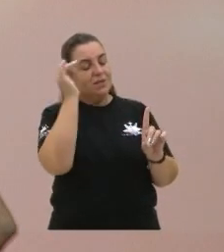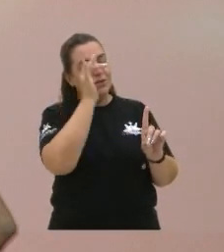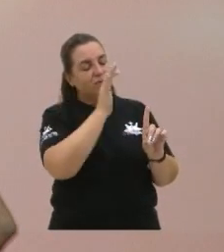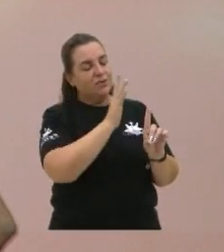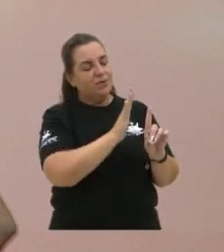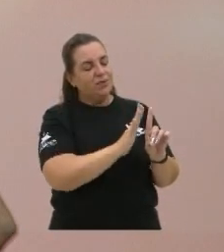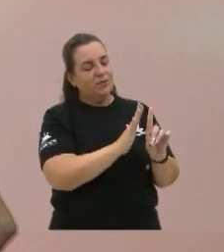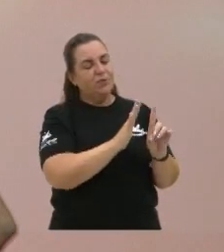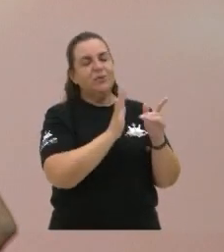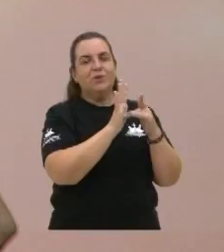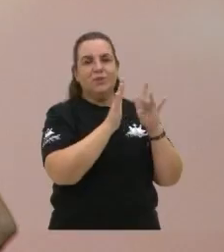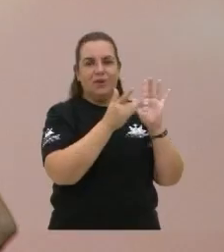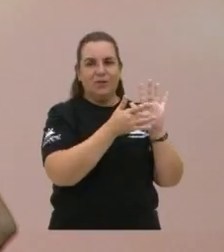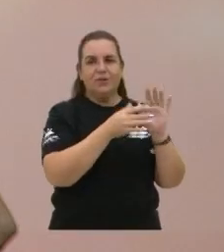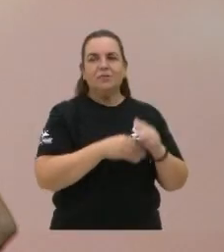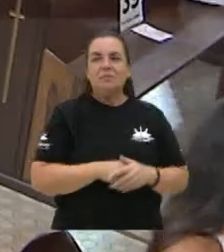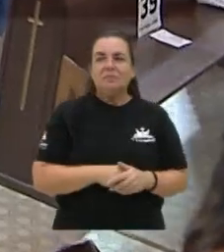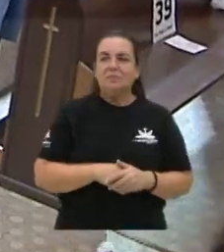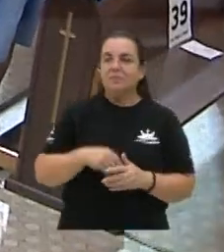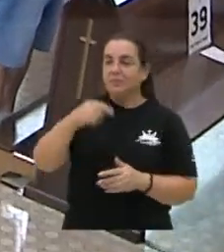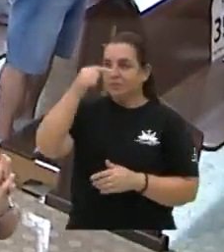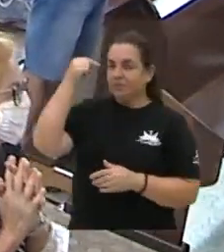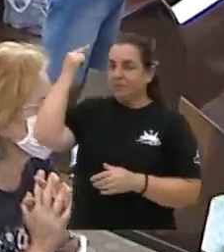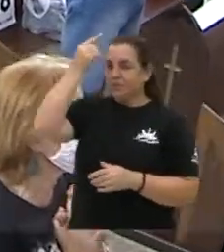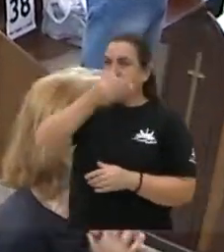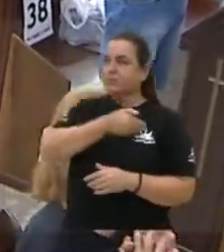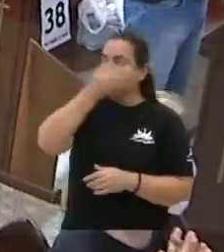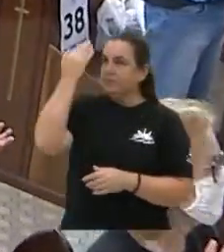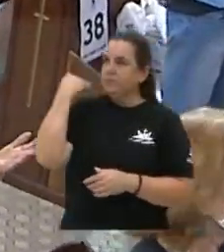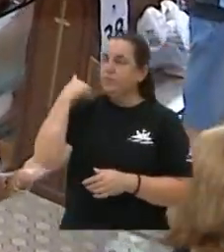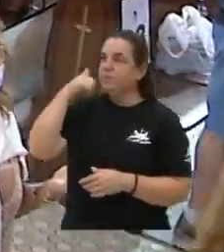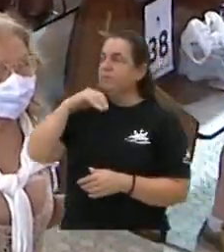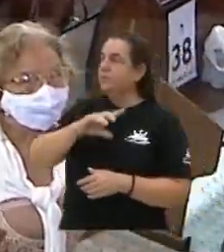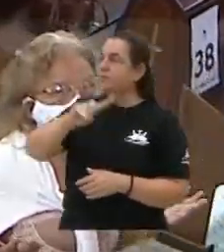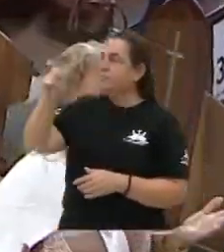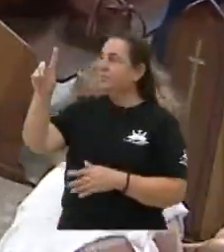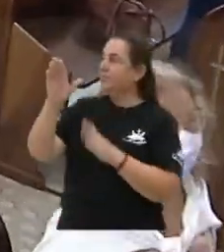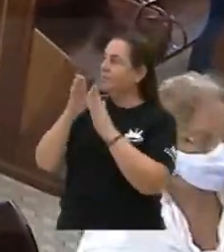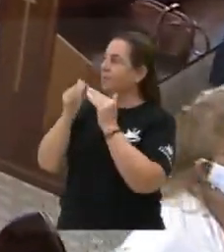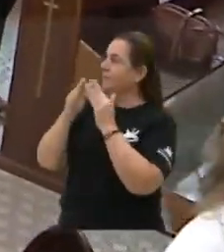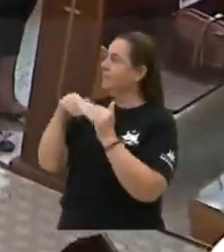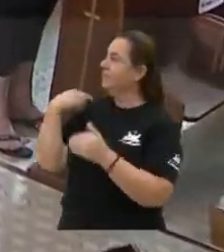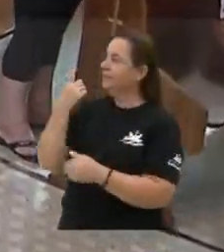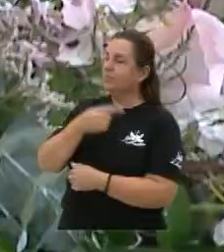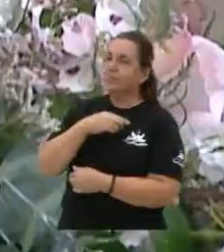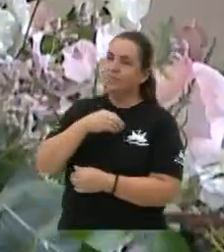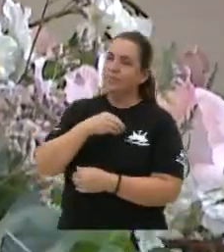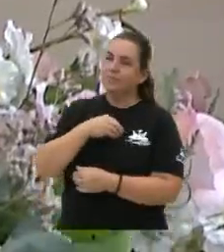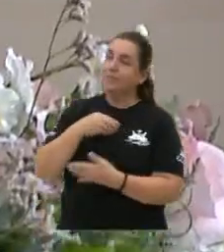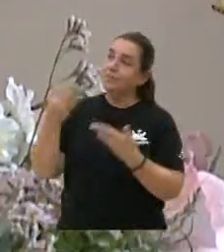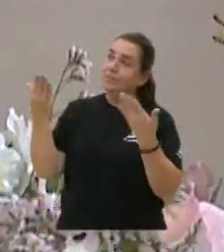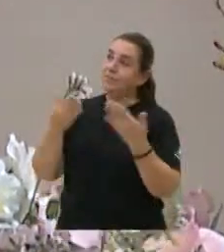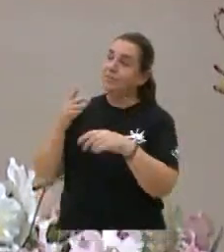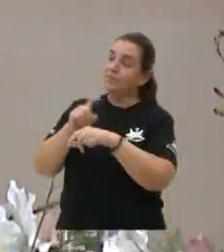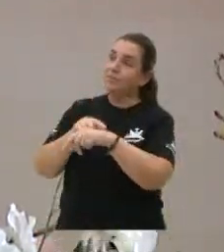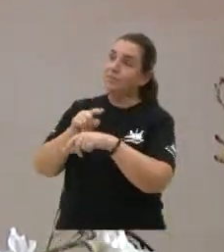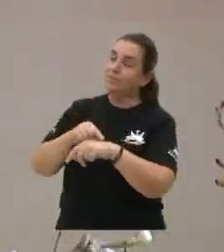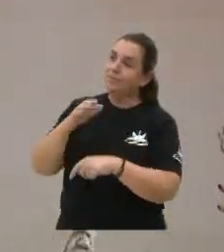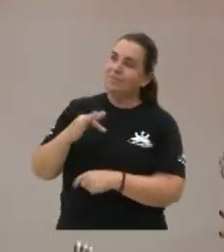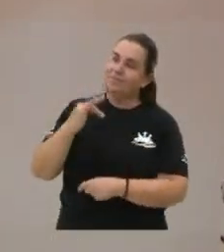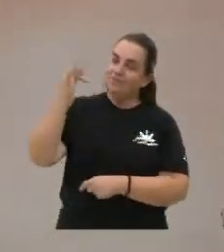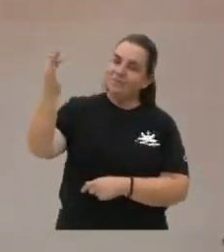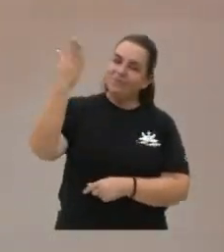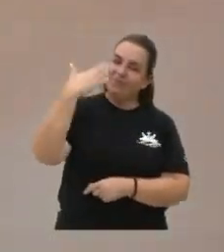e bendito é o fruto do vosso ventre, Jesus. Santa Maria, Mãe de Deus, rogai